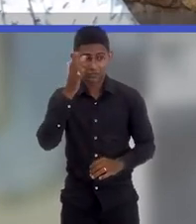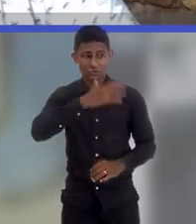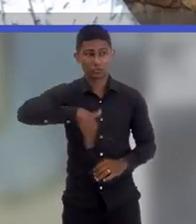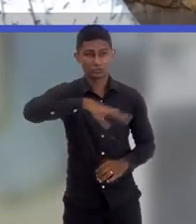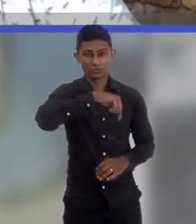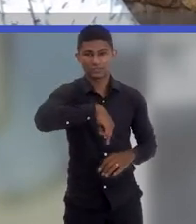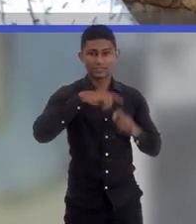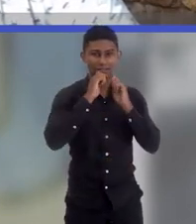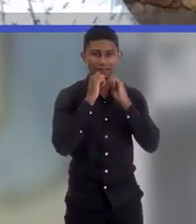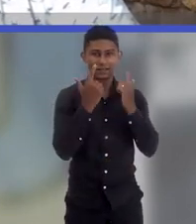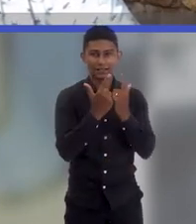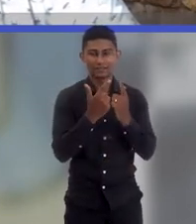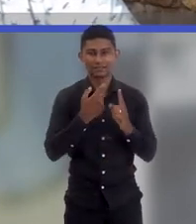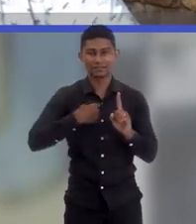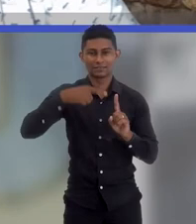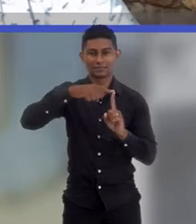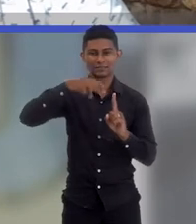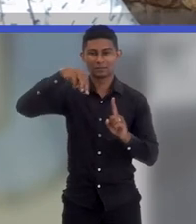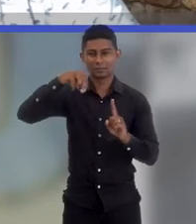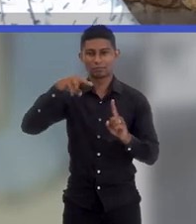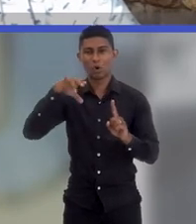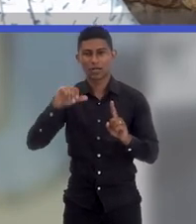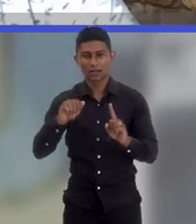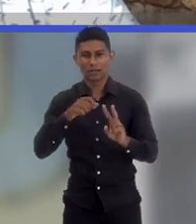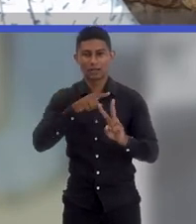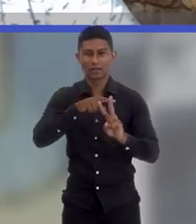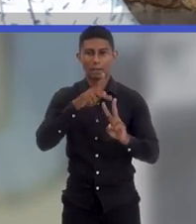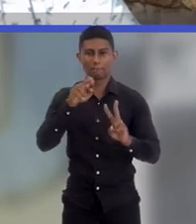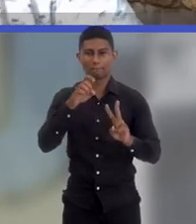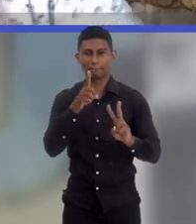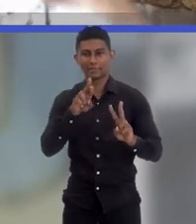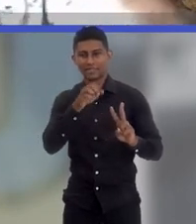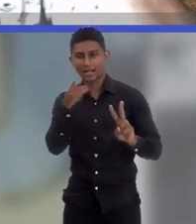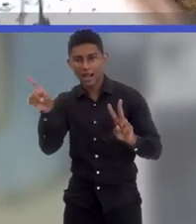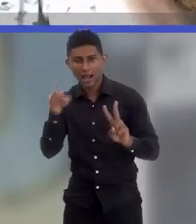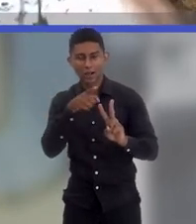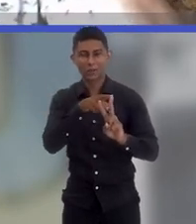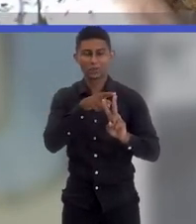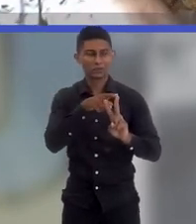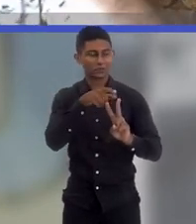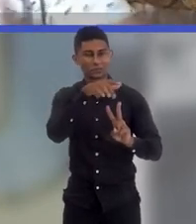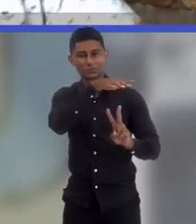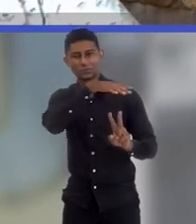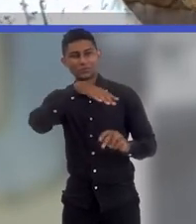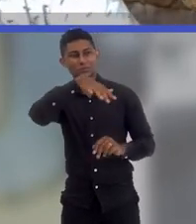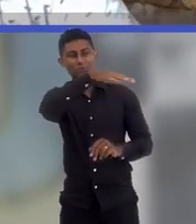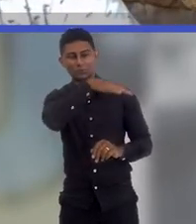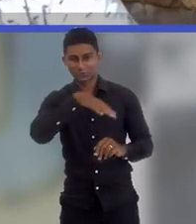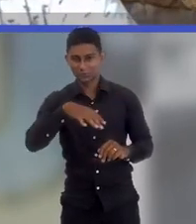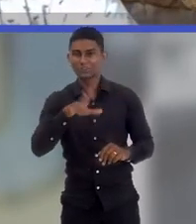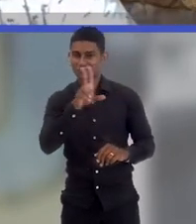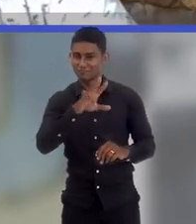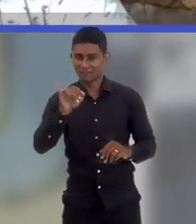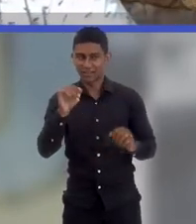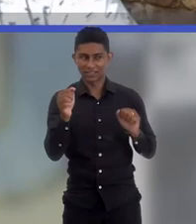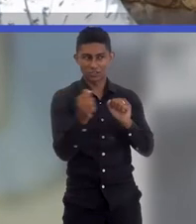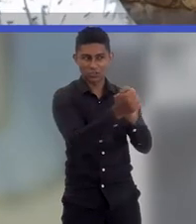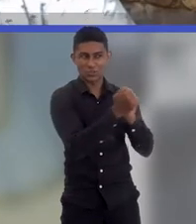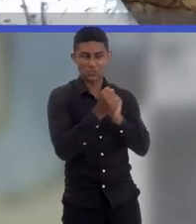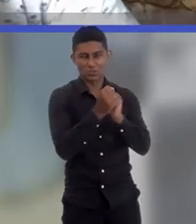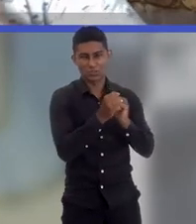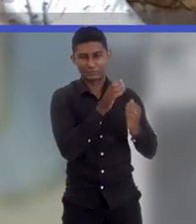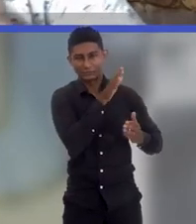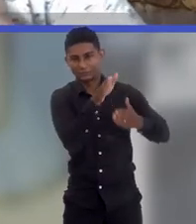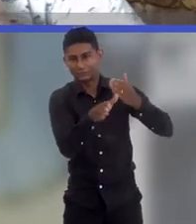Ah, o pessoal vai adorar. Já vou incluir aqui a Mônica Pulga, a Potira, o Pedrão, todo mundo, a Lari produção Pedrão. toda. Porque